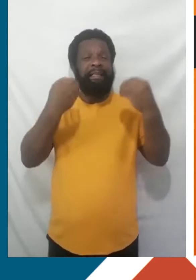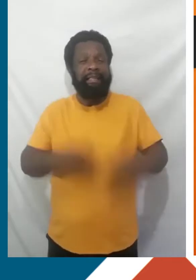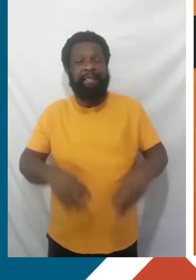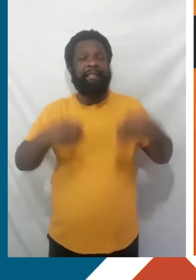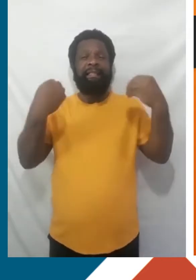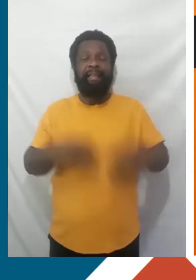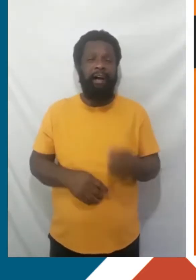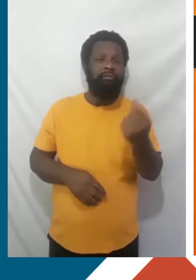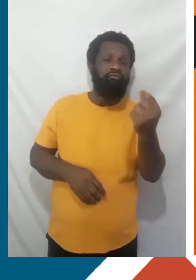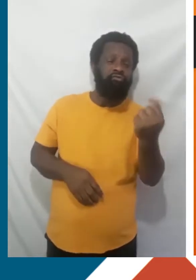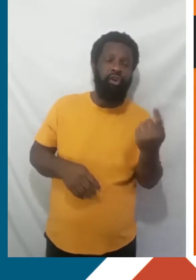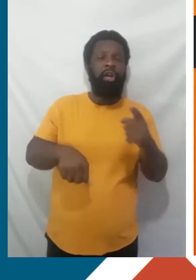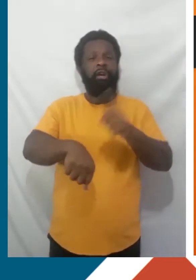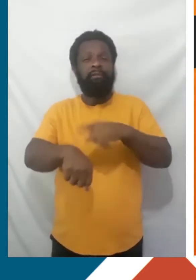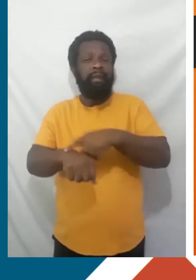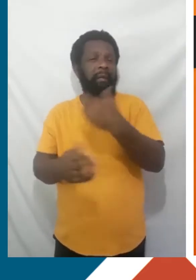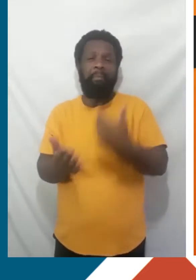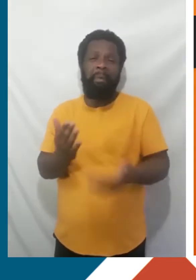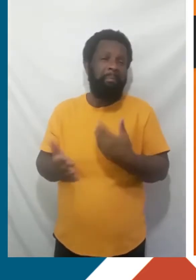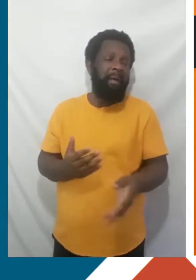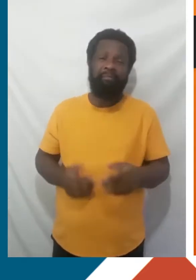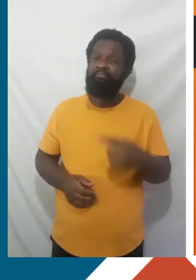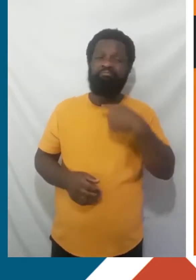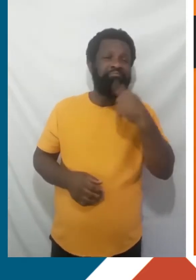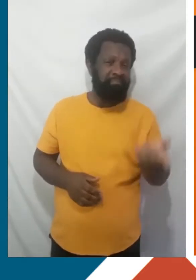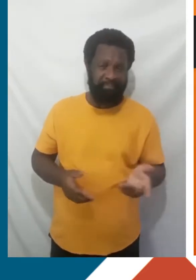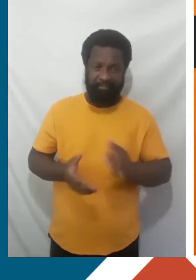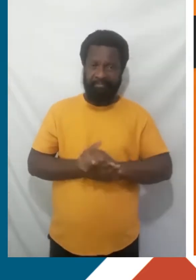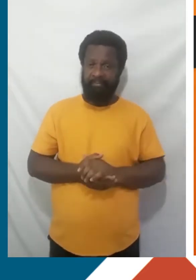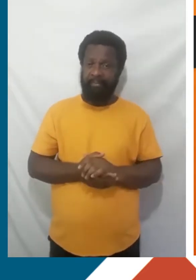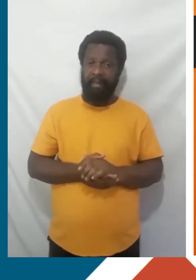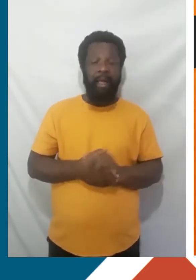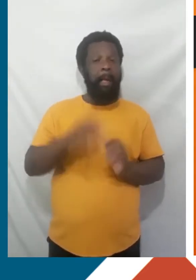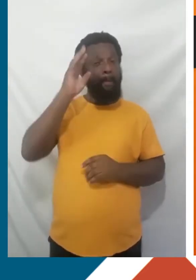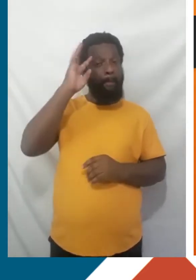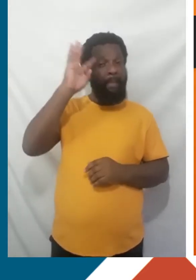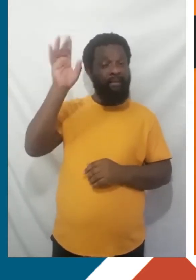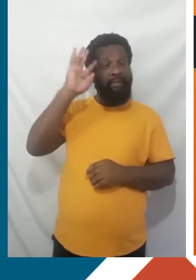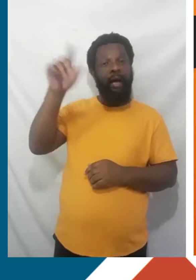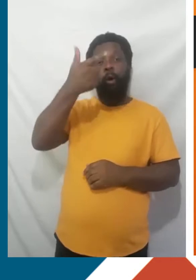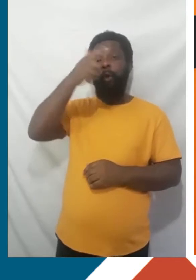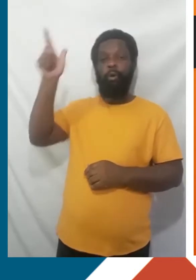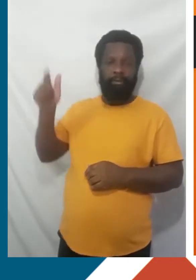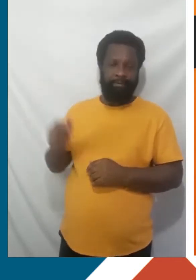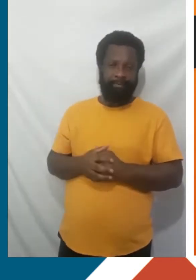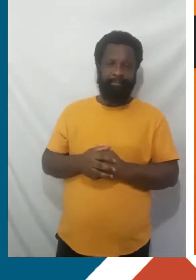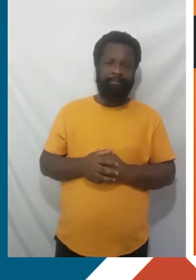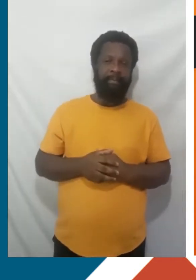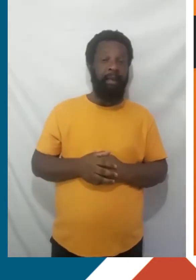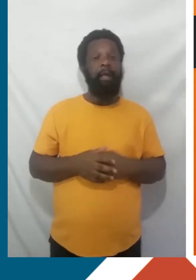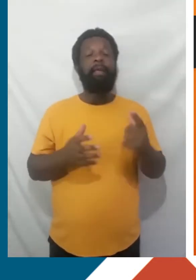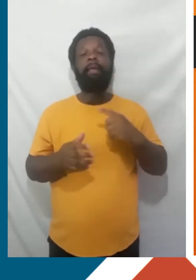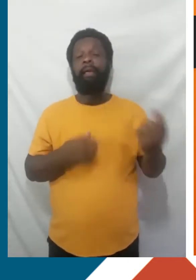custo e um gasto de tempo que podem não ser compensados pela mudança. Vamos pensar agora numa outra